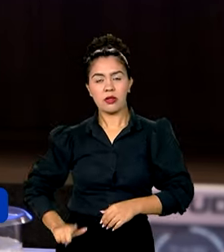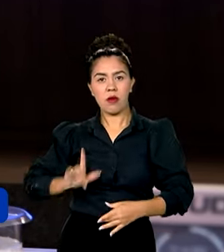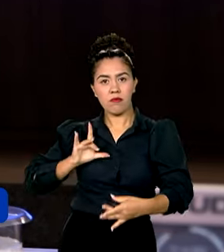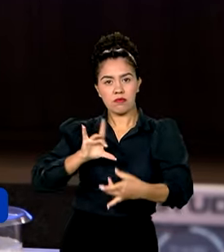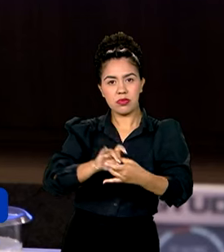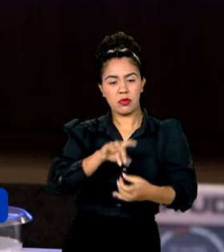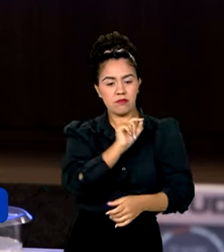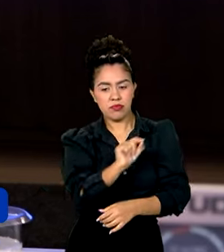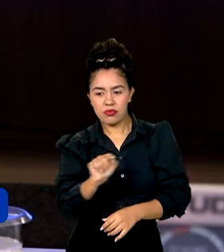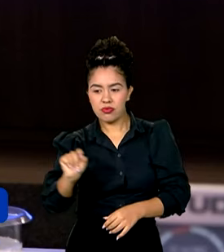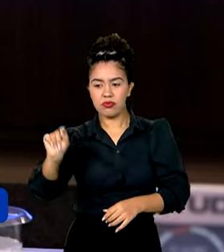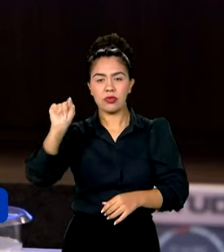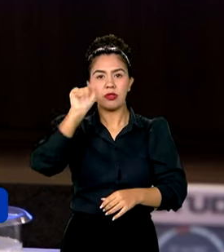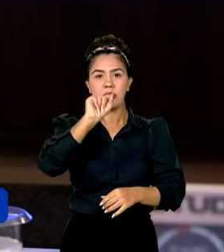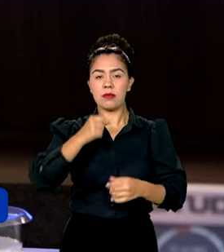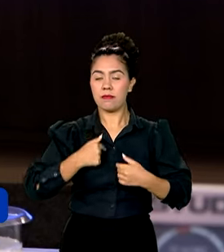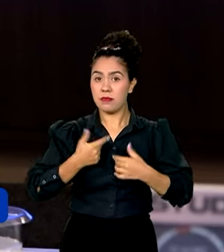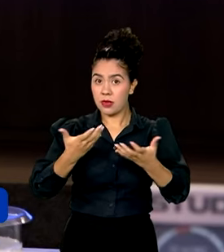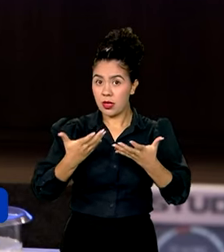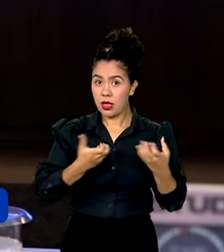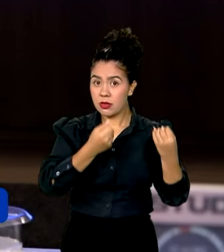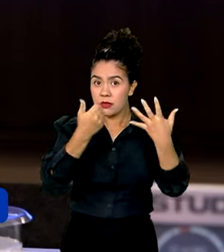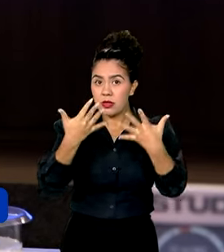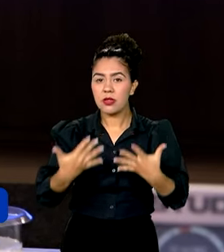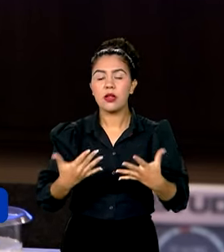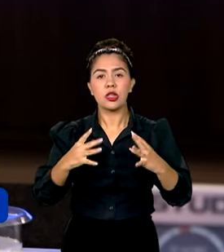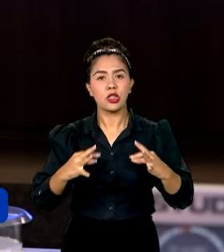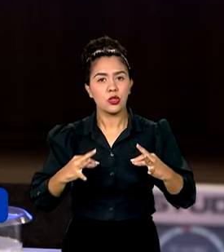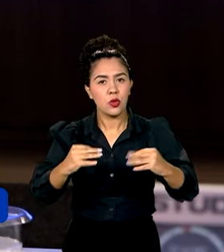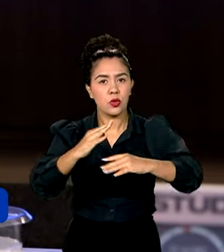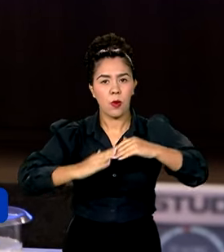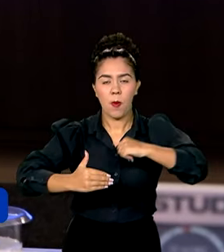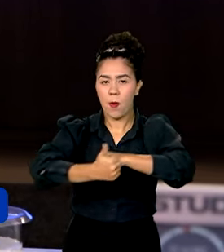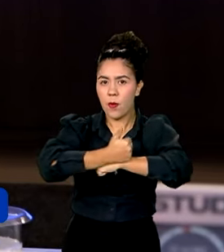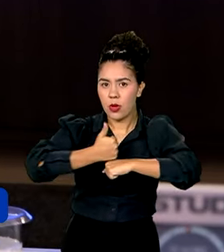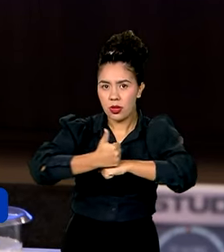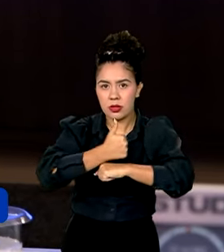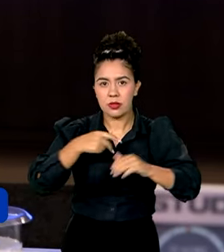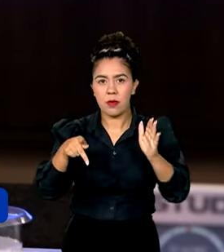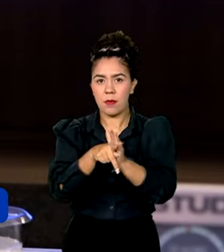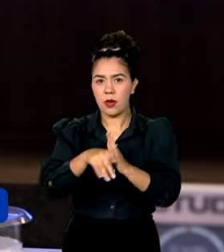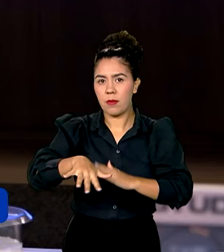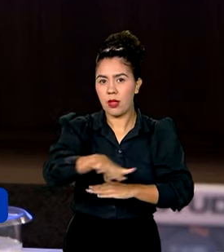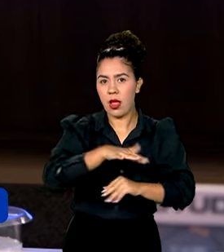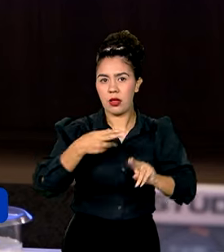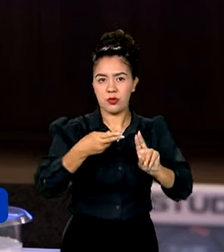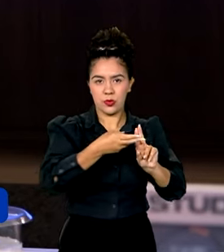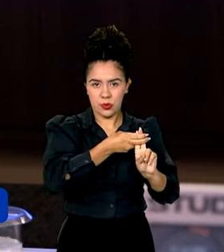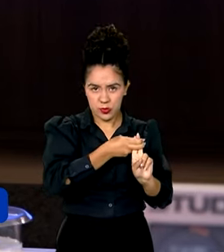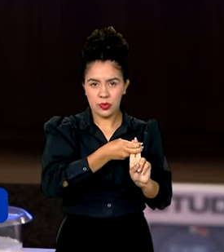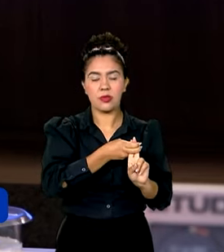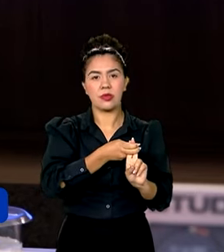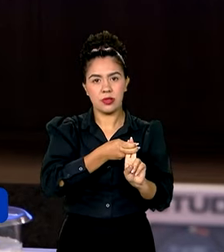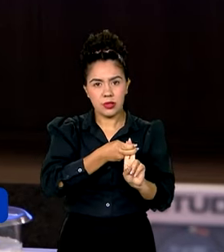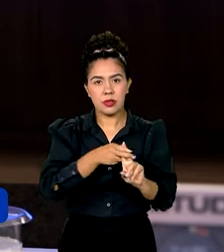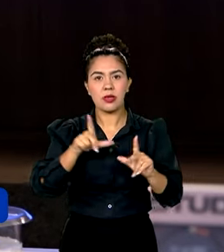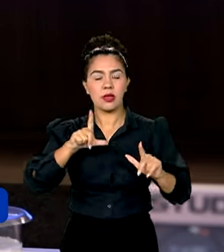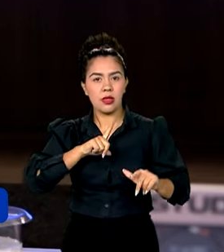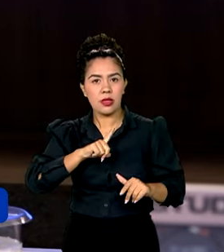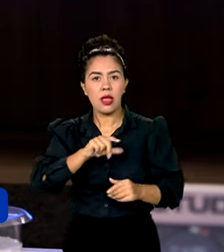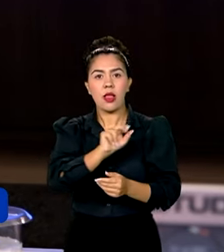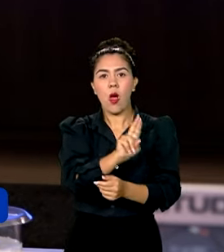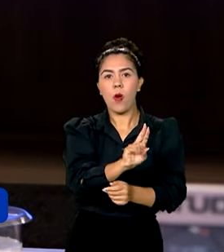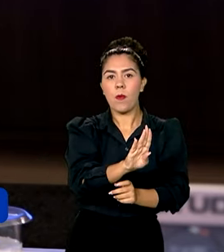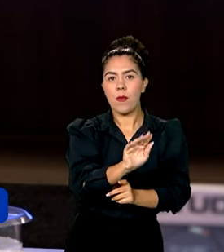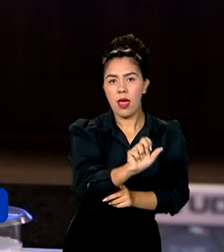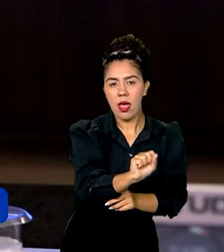forte e eu queria frisar aqui de todos os trabalhadores do sistema único de saúde na atenção básica na